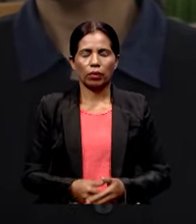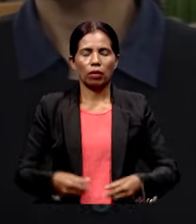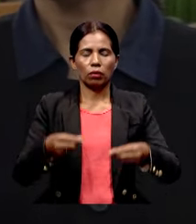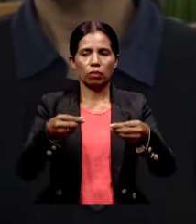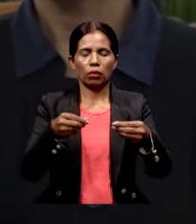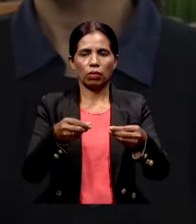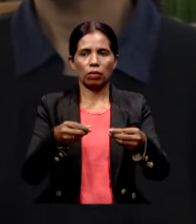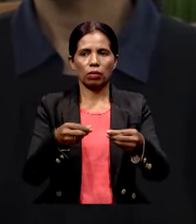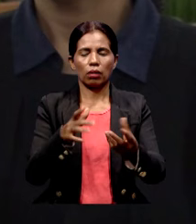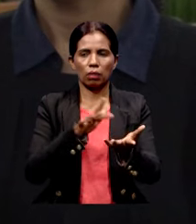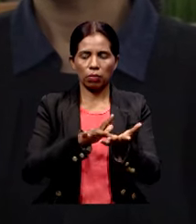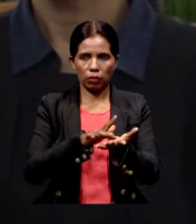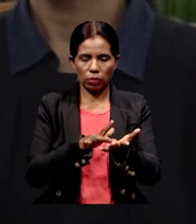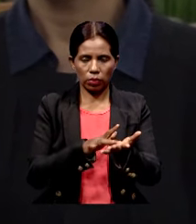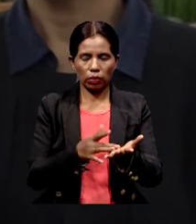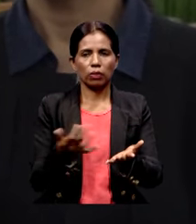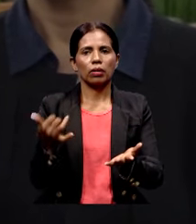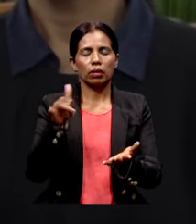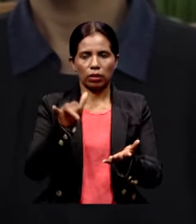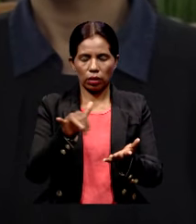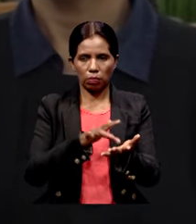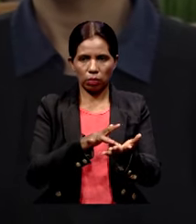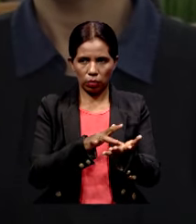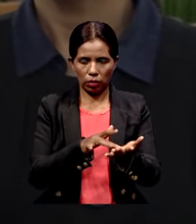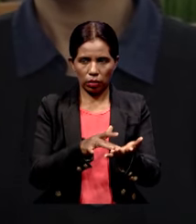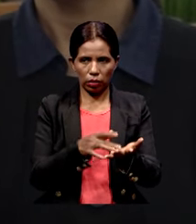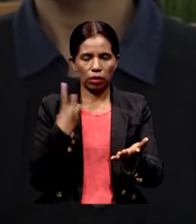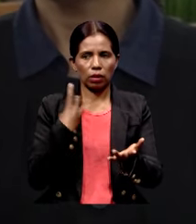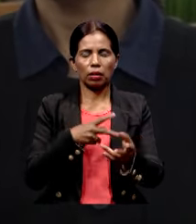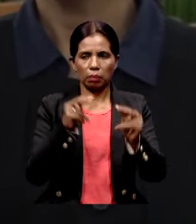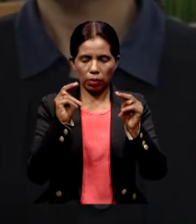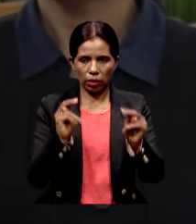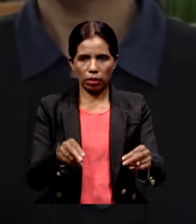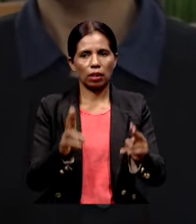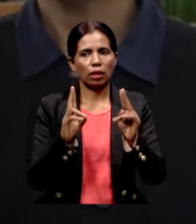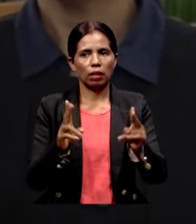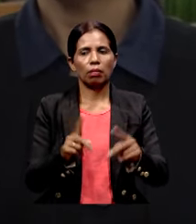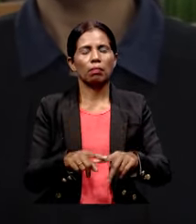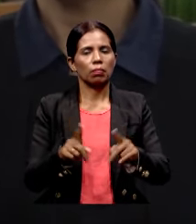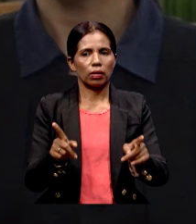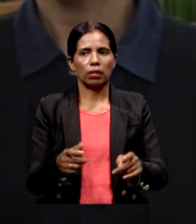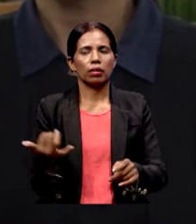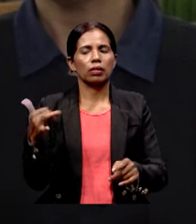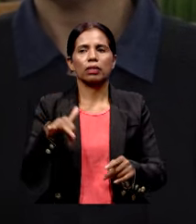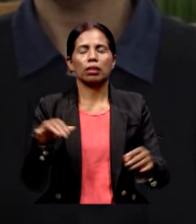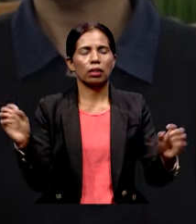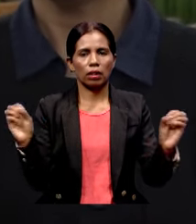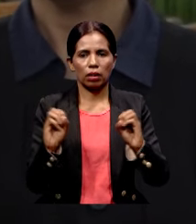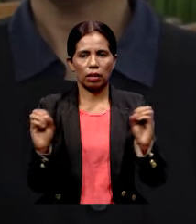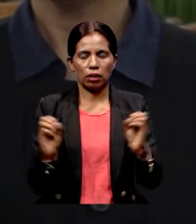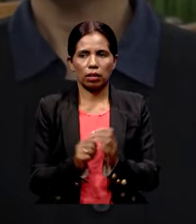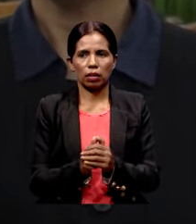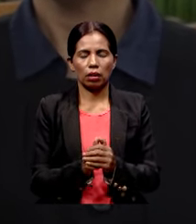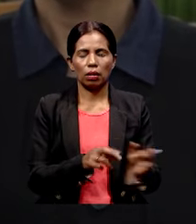fornese duni buat rumah lebih makan ita precisa urgente e maybe sira